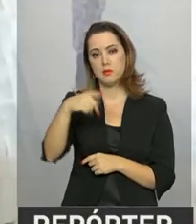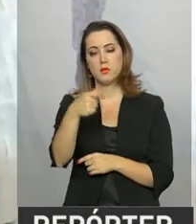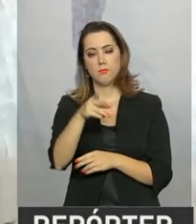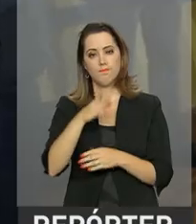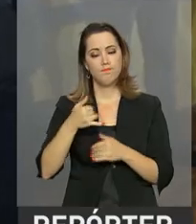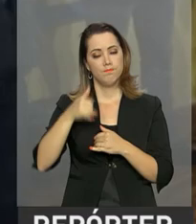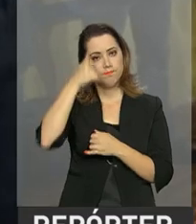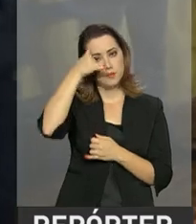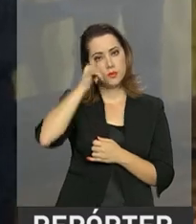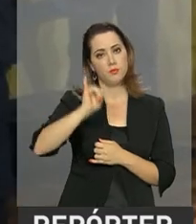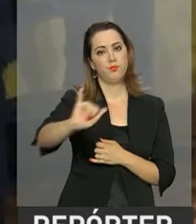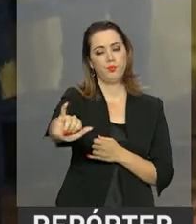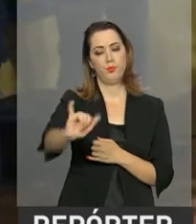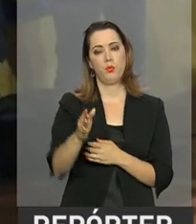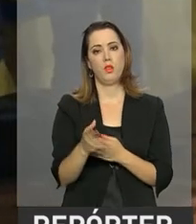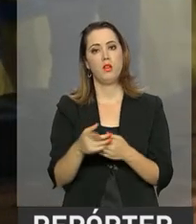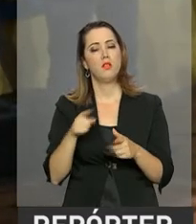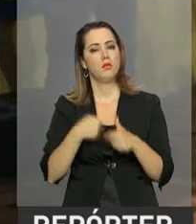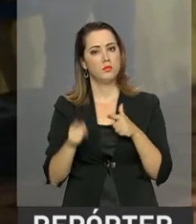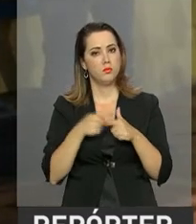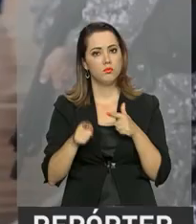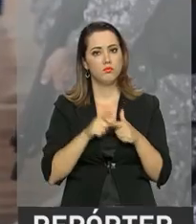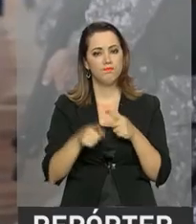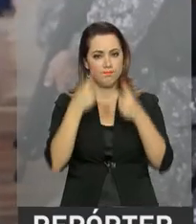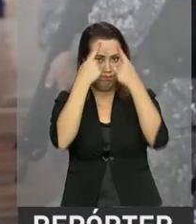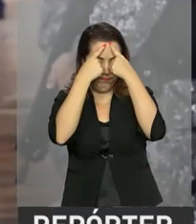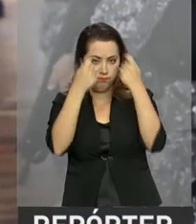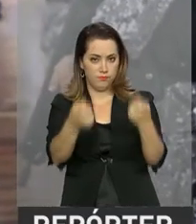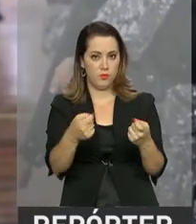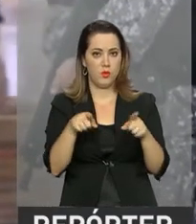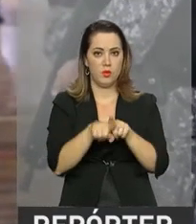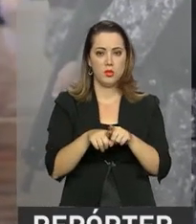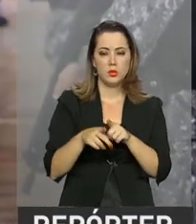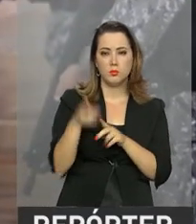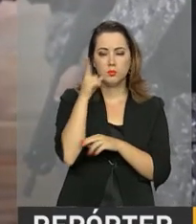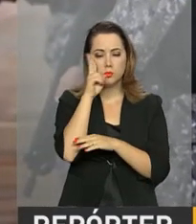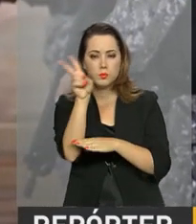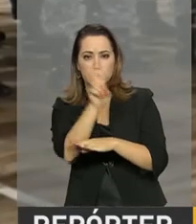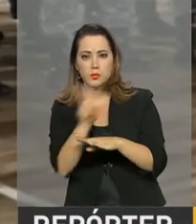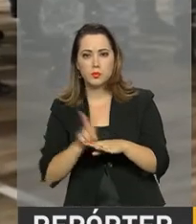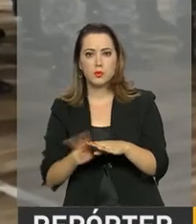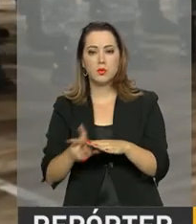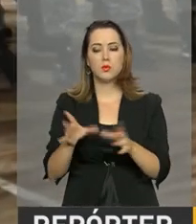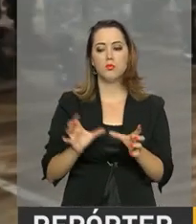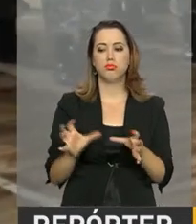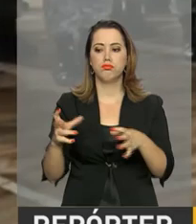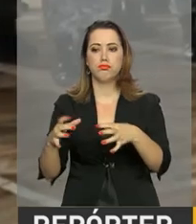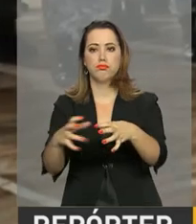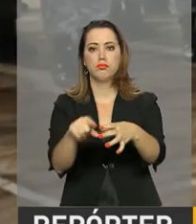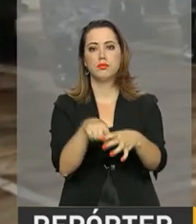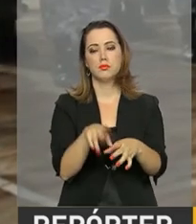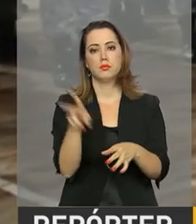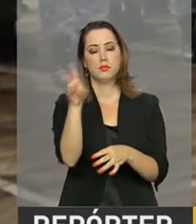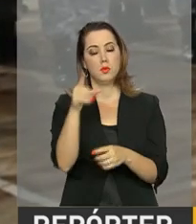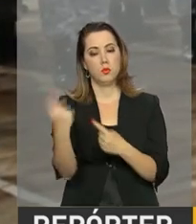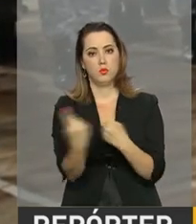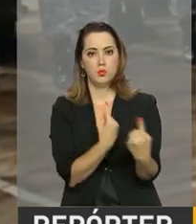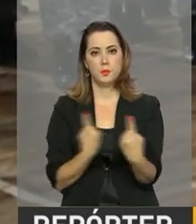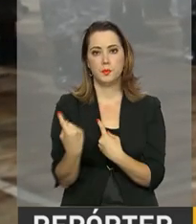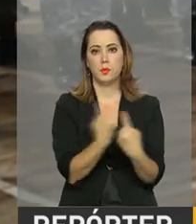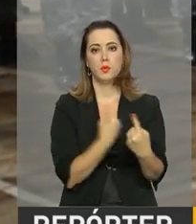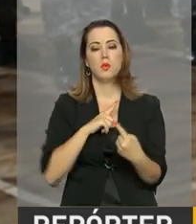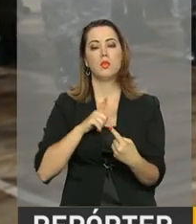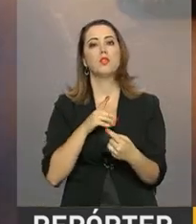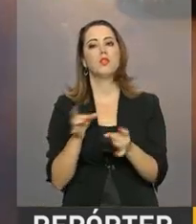crimes eles fazem Patrulhamento Barreiras móveis e abordagens em locais de grande circulação de pessoas principalmente nas áreas de